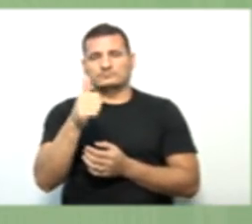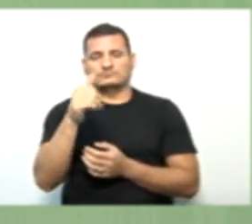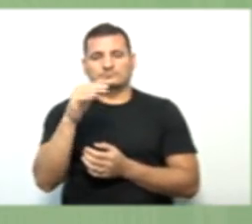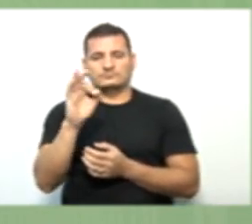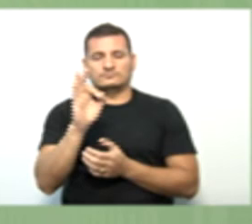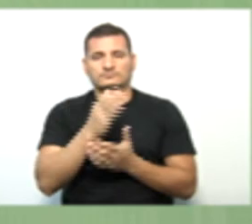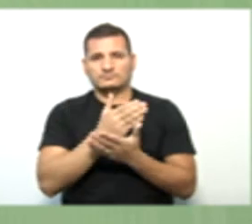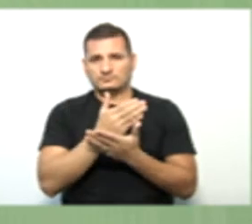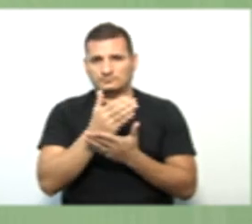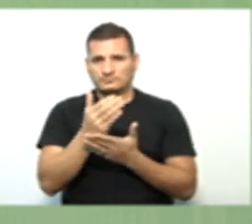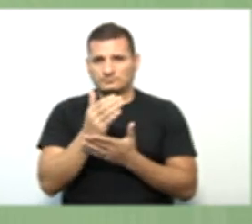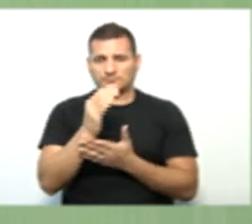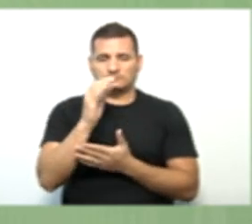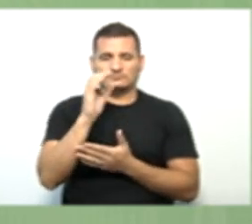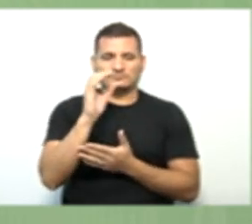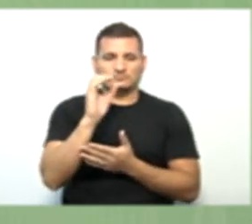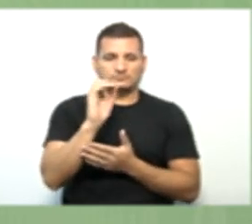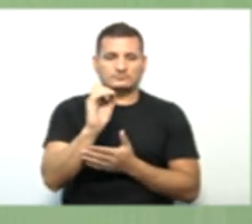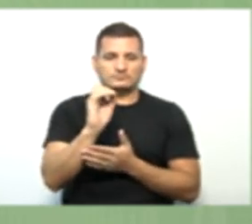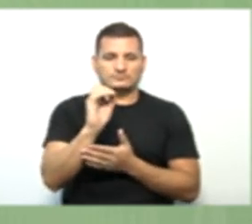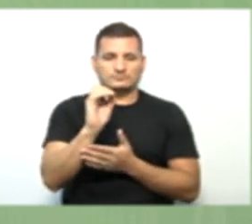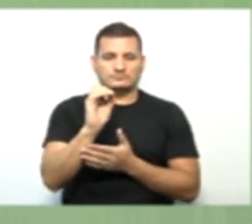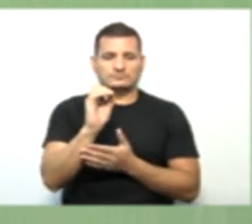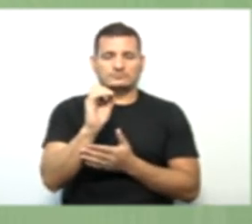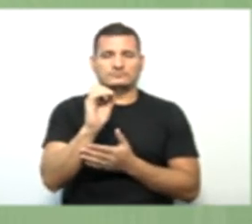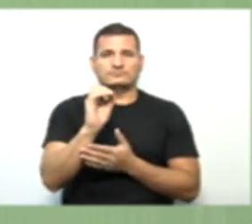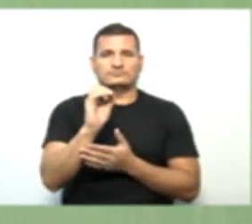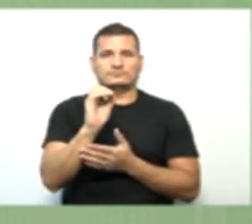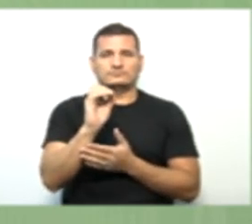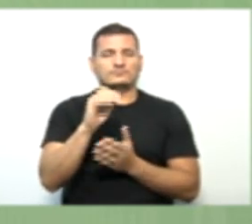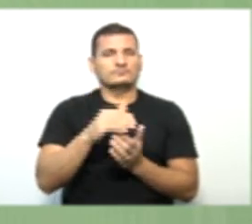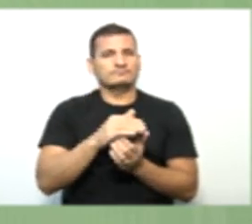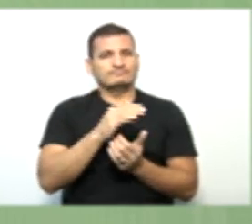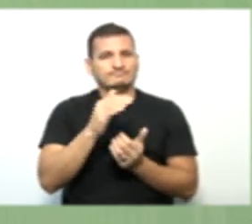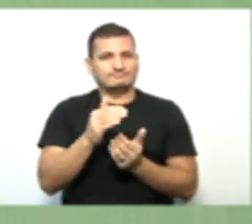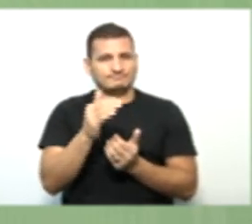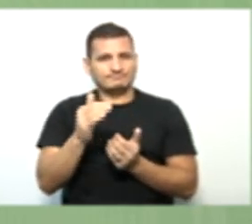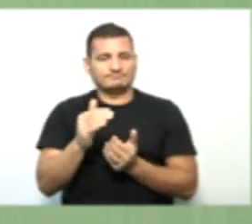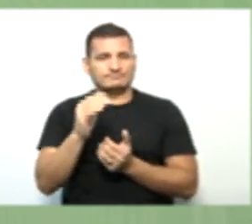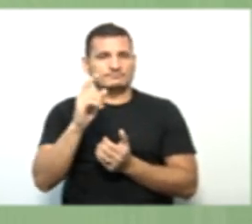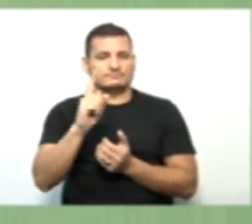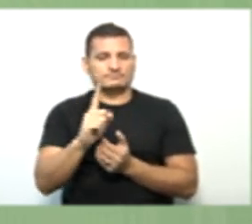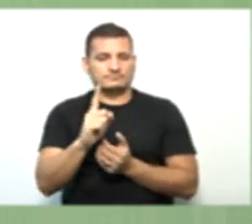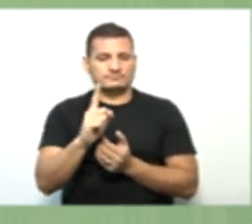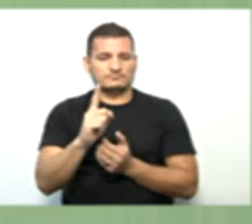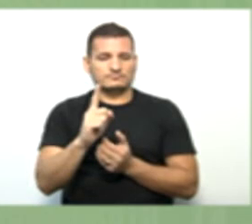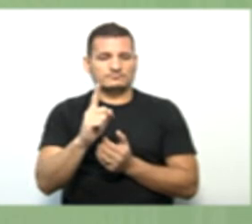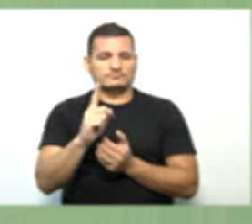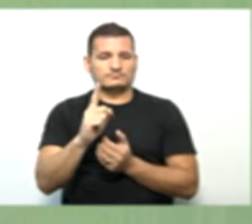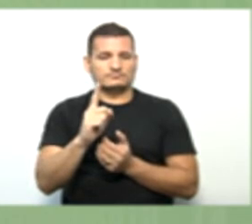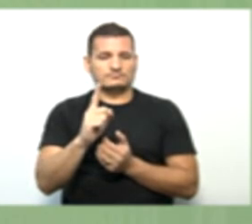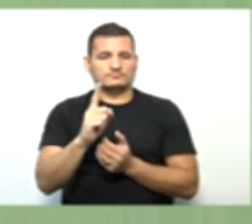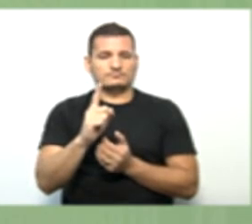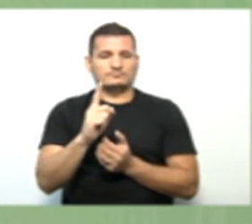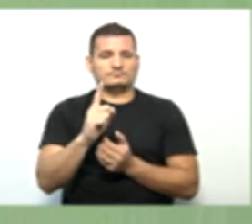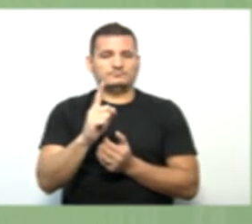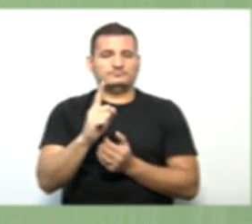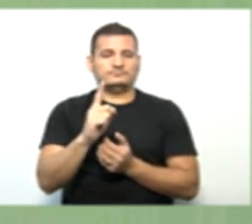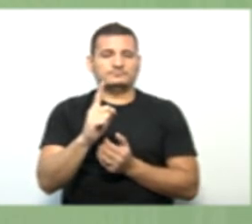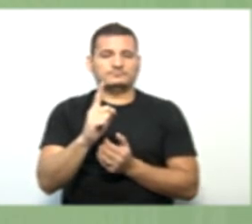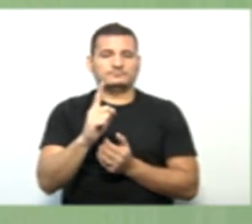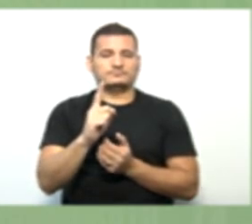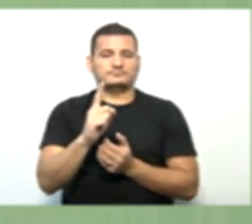é 0 e o passo é 1. Então, os valores de default, quando não aparece de